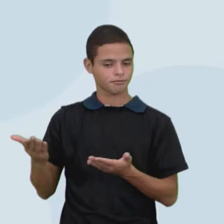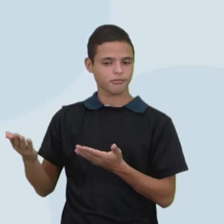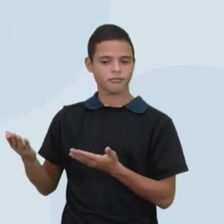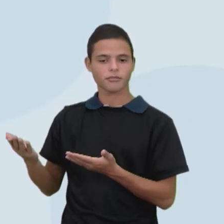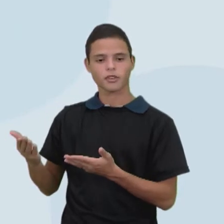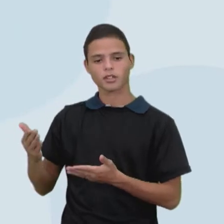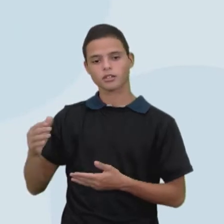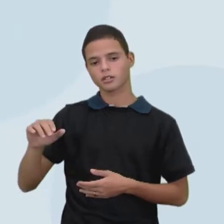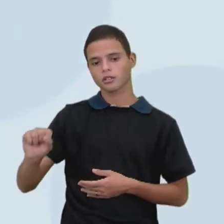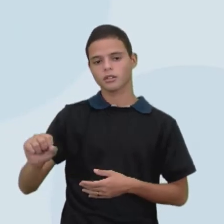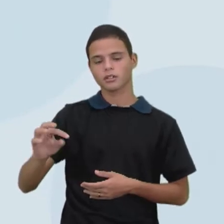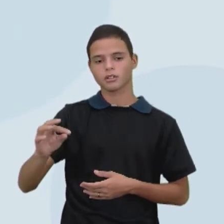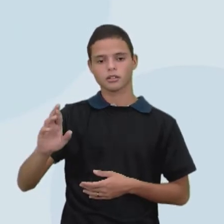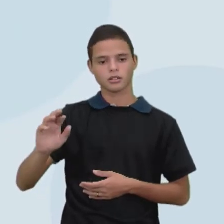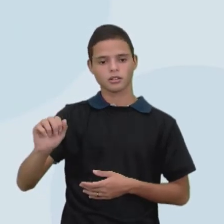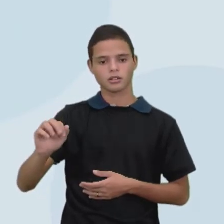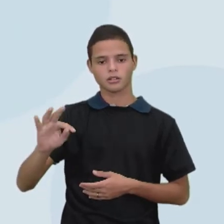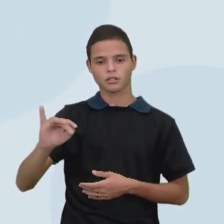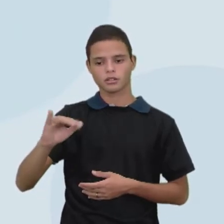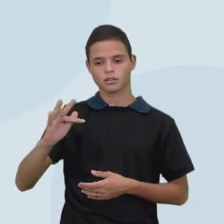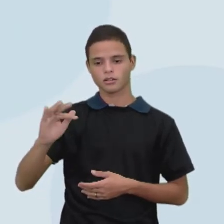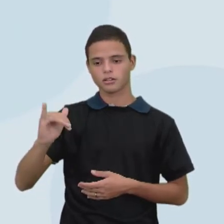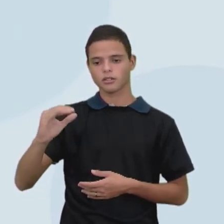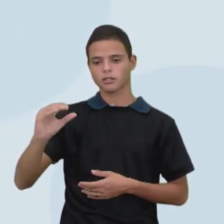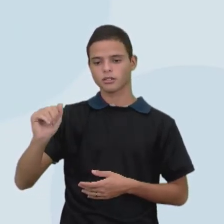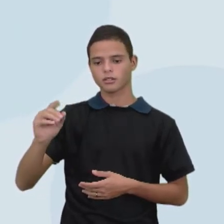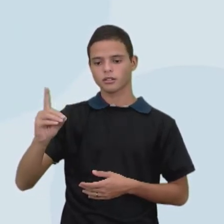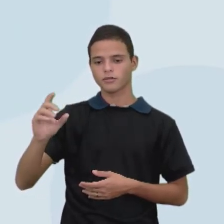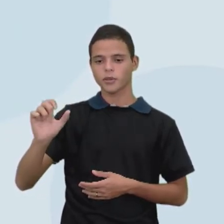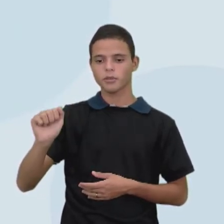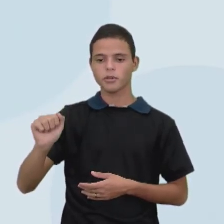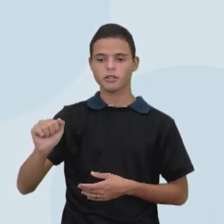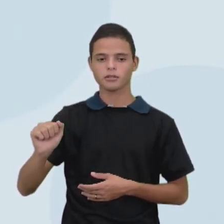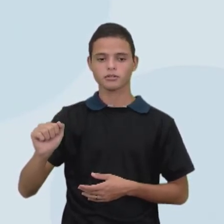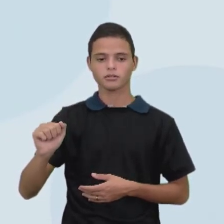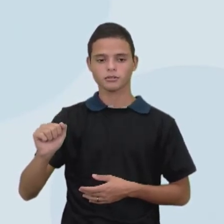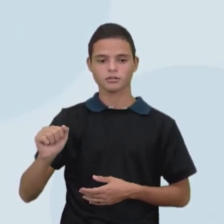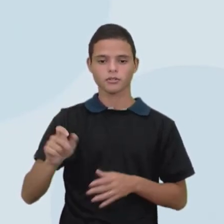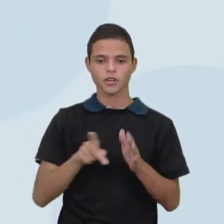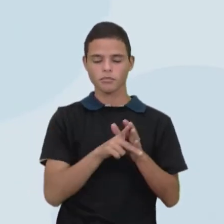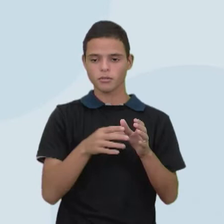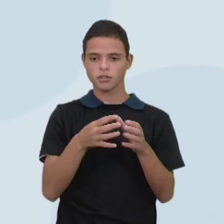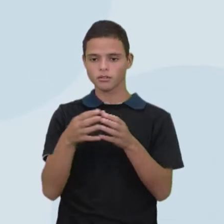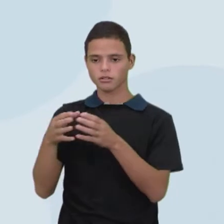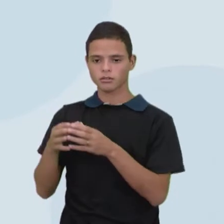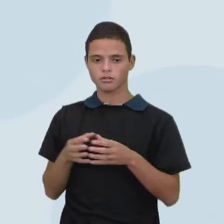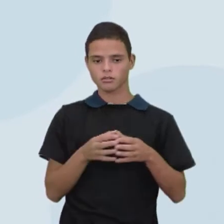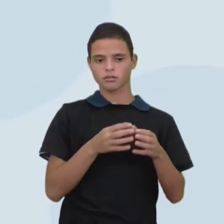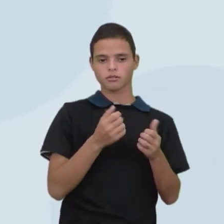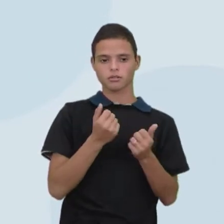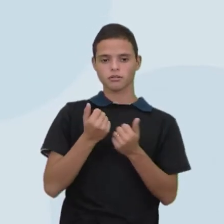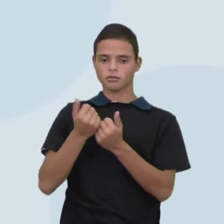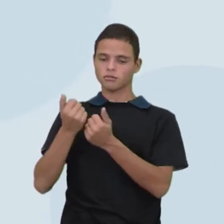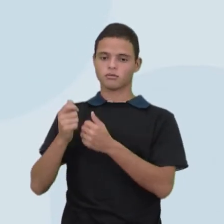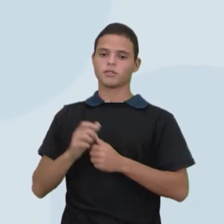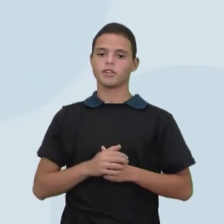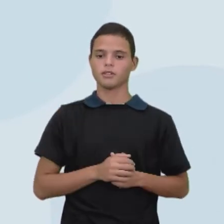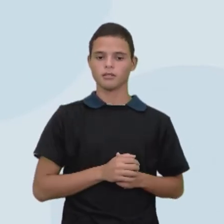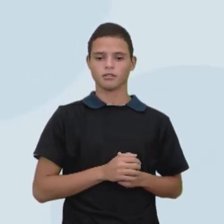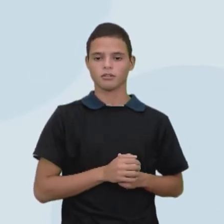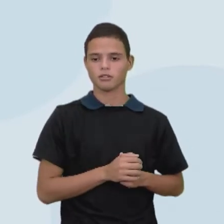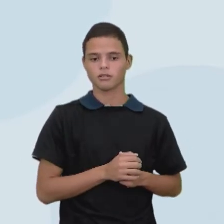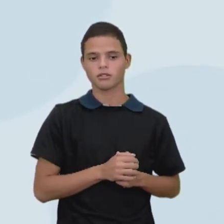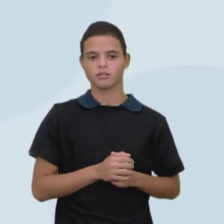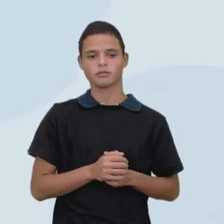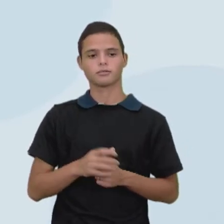tá? Vamos ver o que ele falou aí, ó. Nesse tipo de amostragem, os elementos são divididos em subgrupos, que são os estratos, tudo bem? E